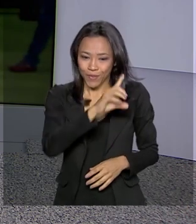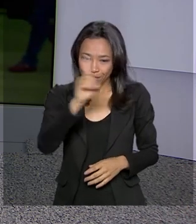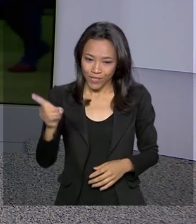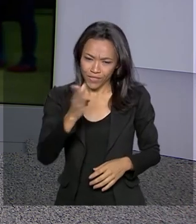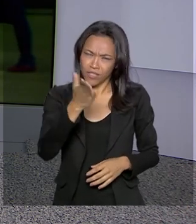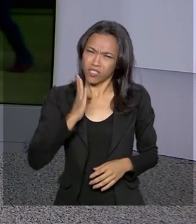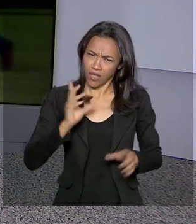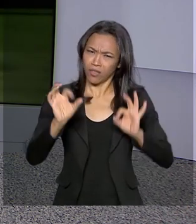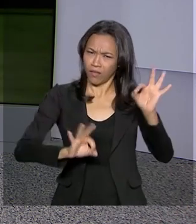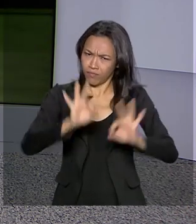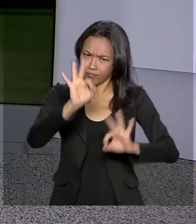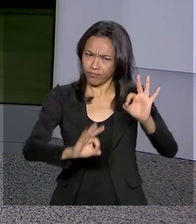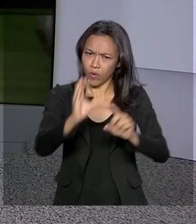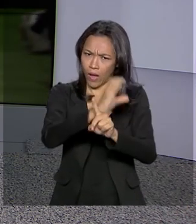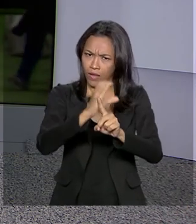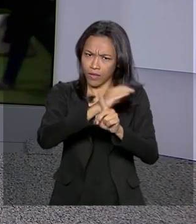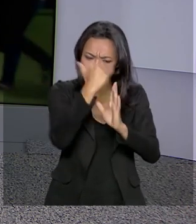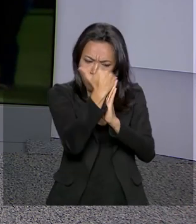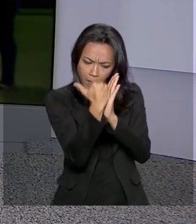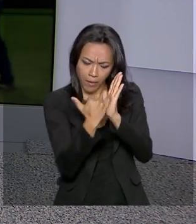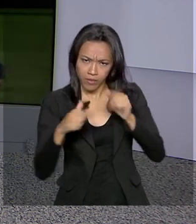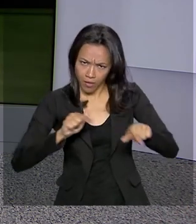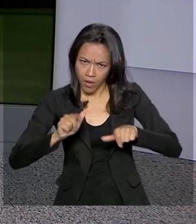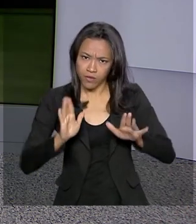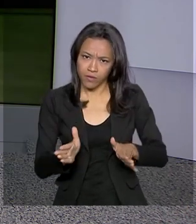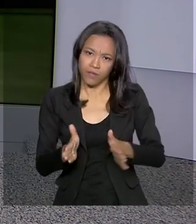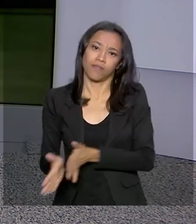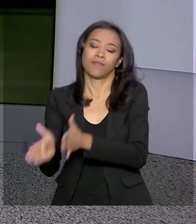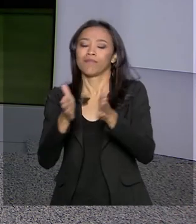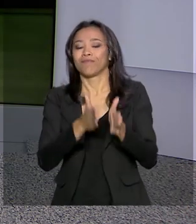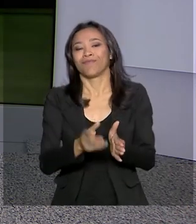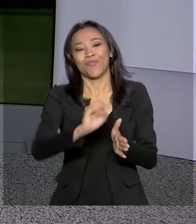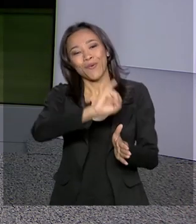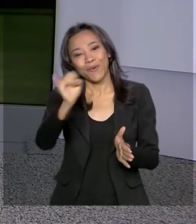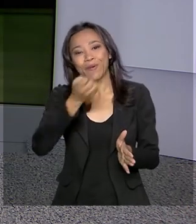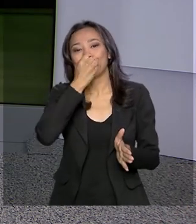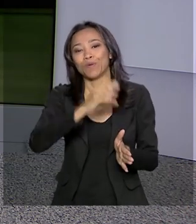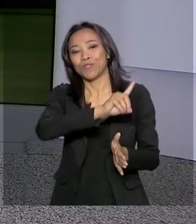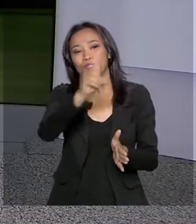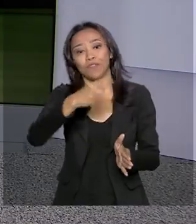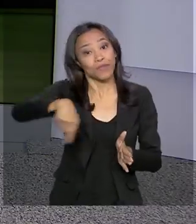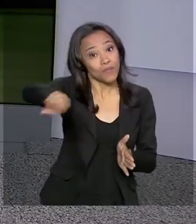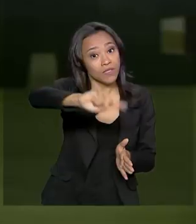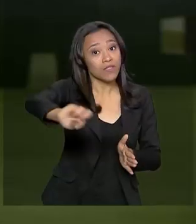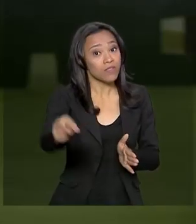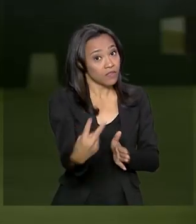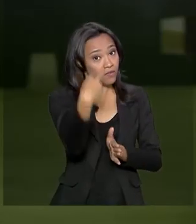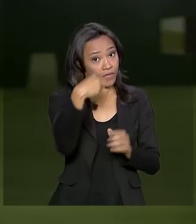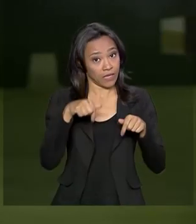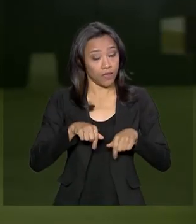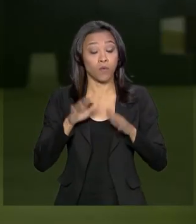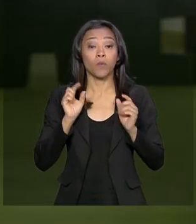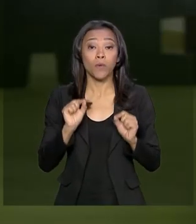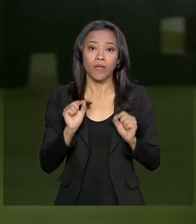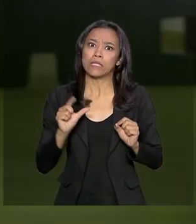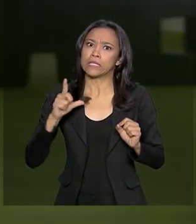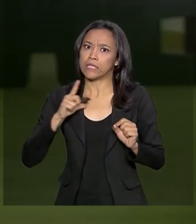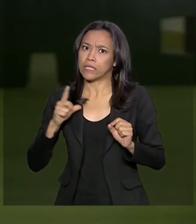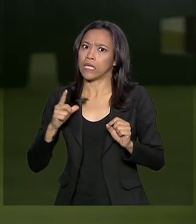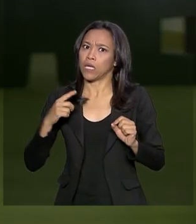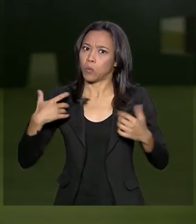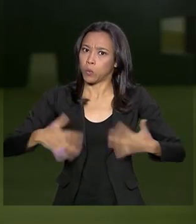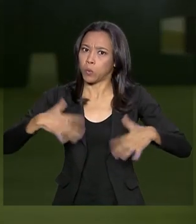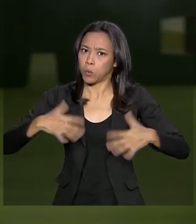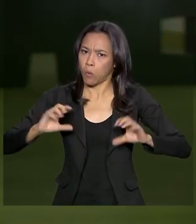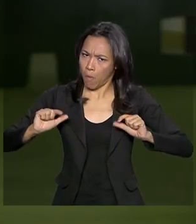cronograma de trabalho renata bom dia pra você é bom dia pra quem está acompanhando a gente olha só ganha força entre os